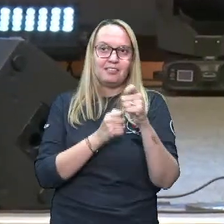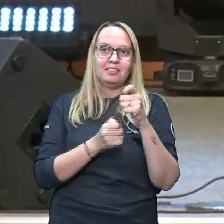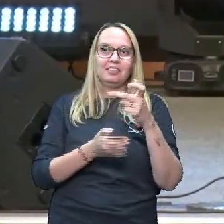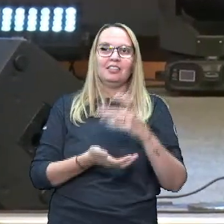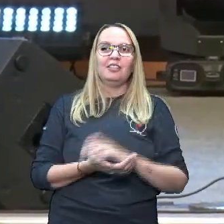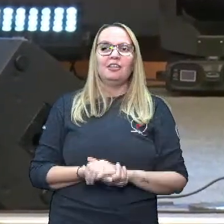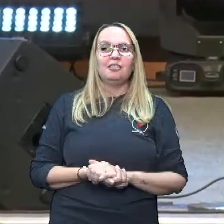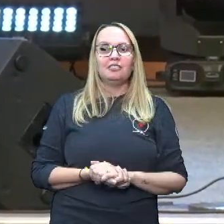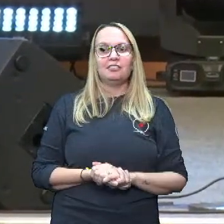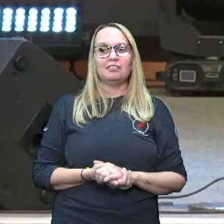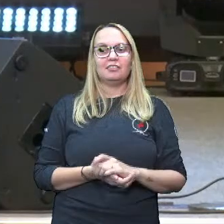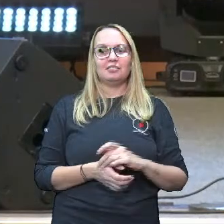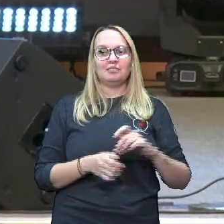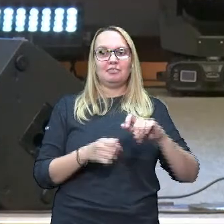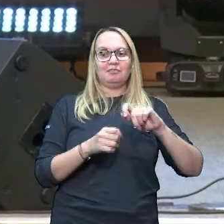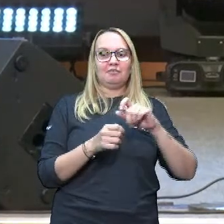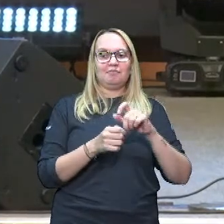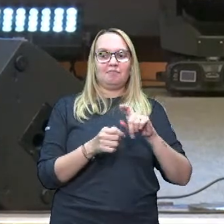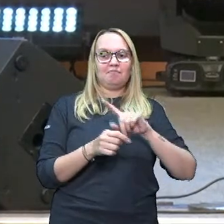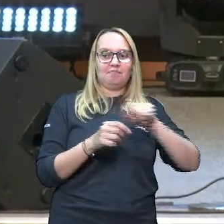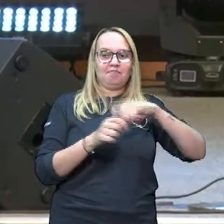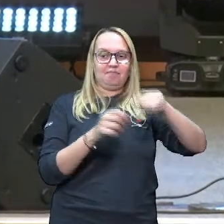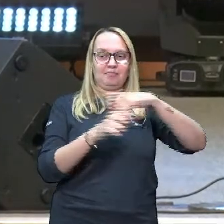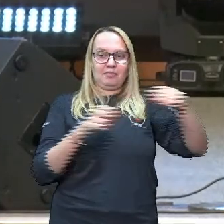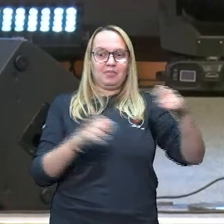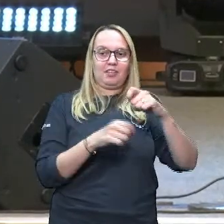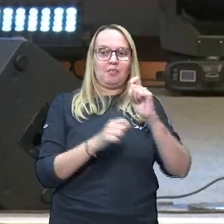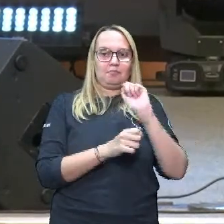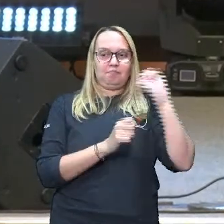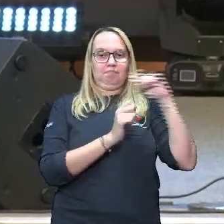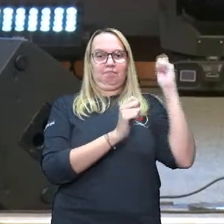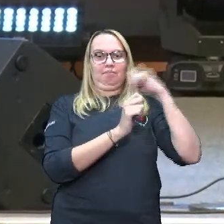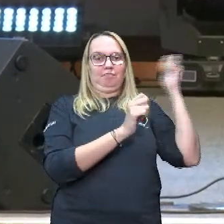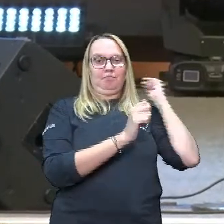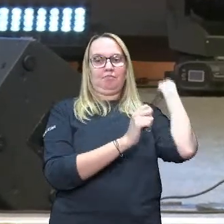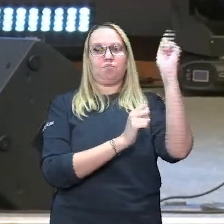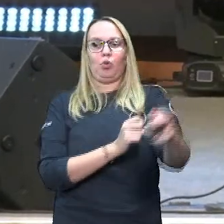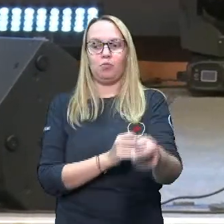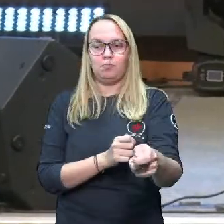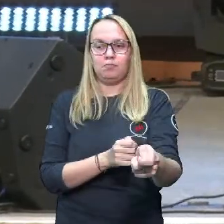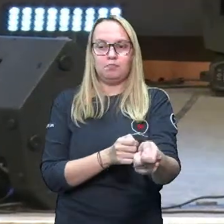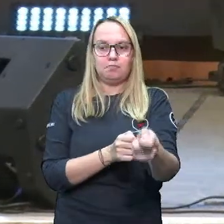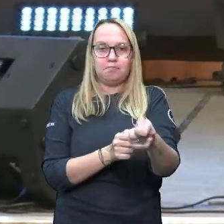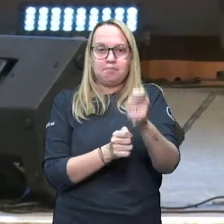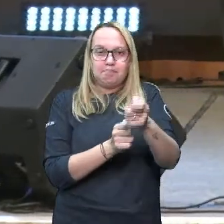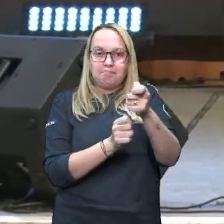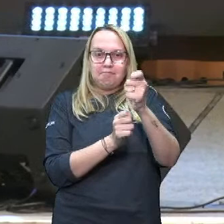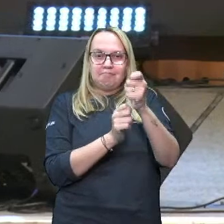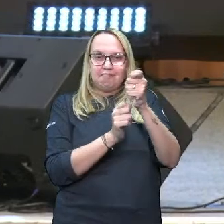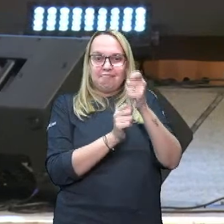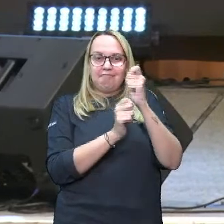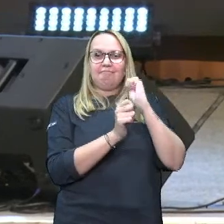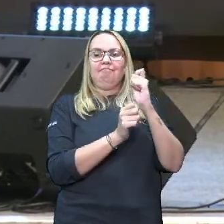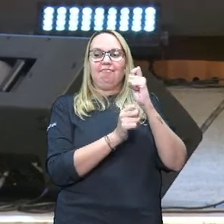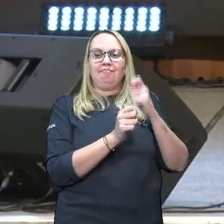frango na linha, joga no mar, fica lá esperando. Aí vem aquele peixinho pequenininho, você faz o quê? Story do Instagram. Pesquei.